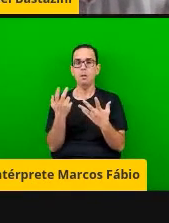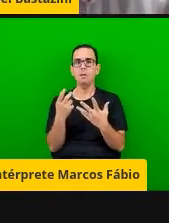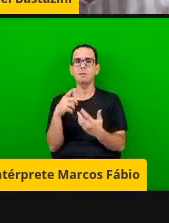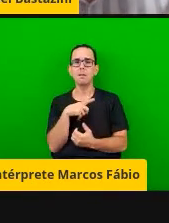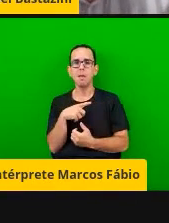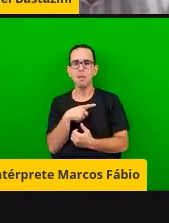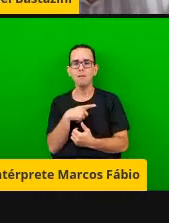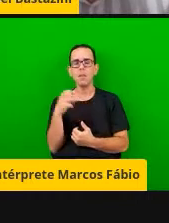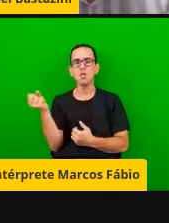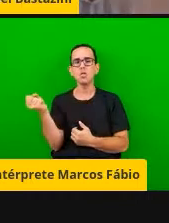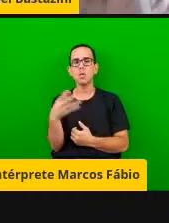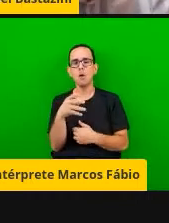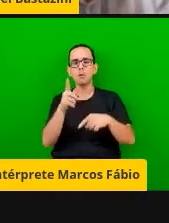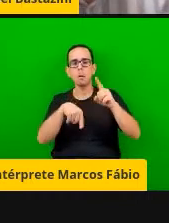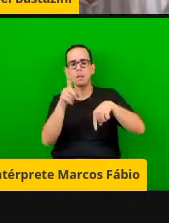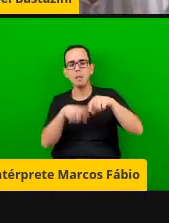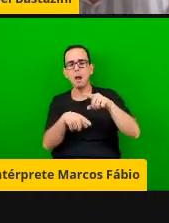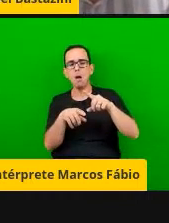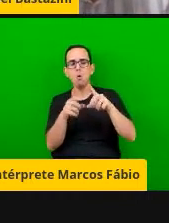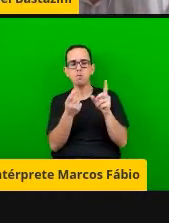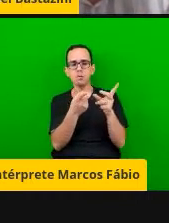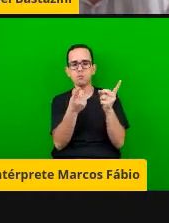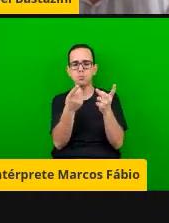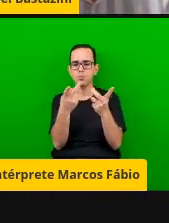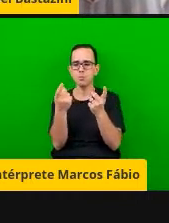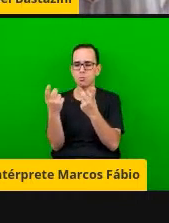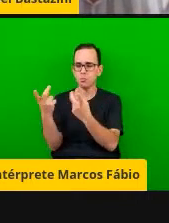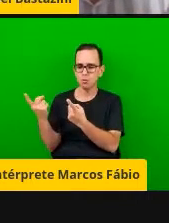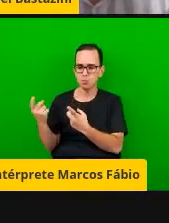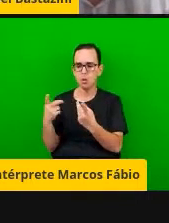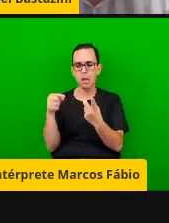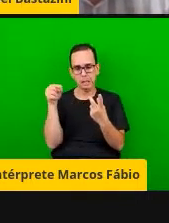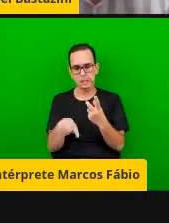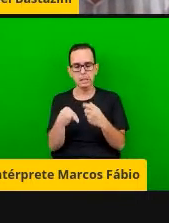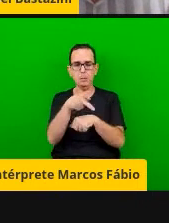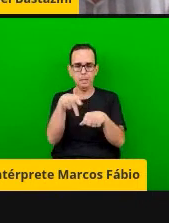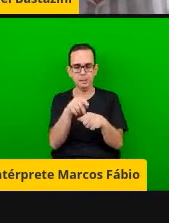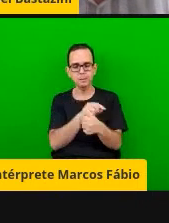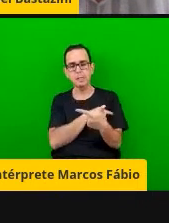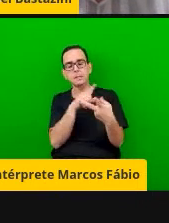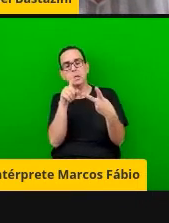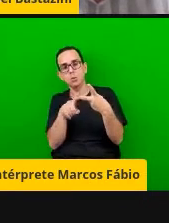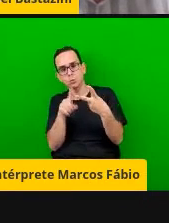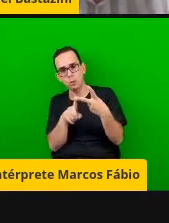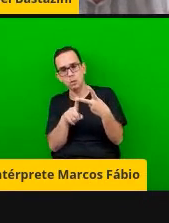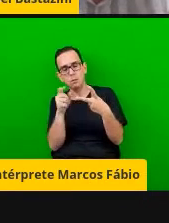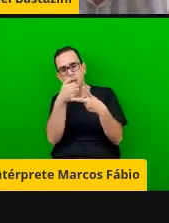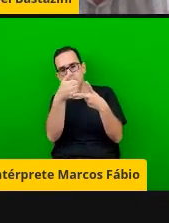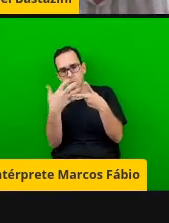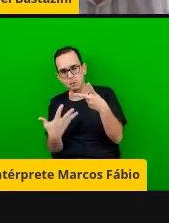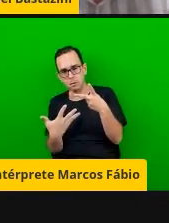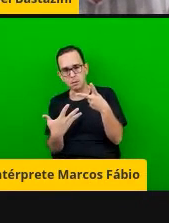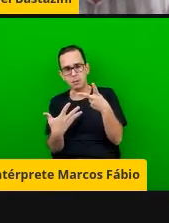novos mercados para as mercadorias produzidas no país. A segunda fase foi caracterizada pelas